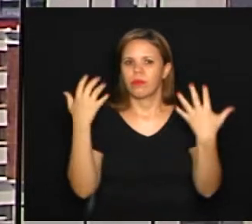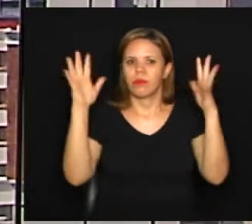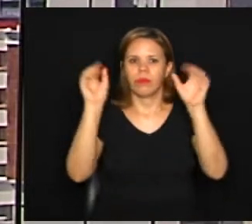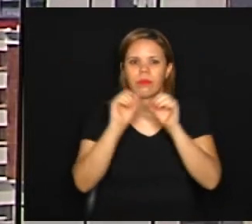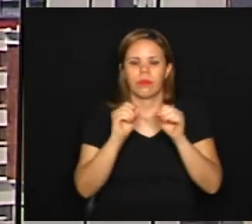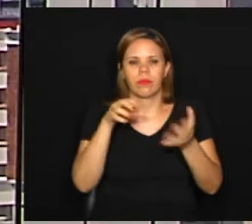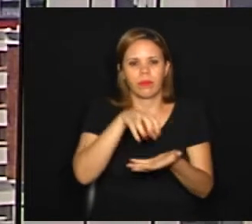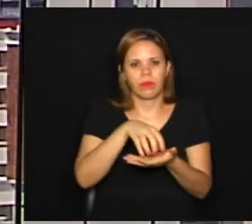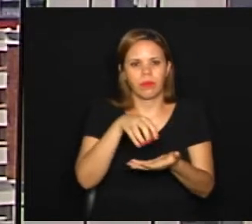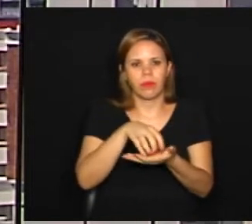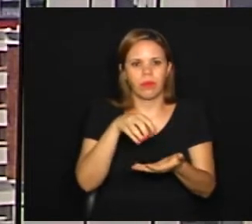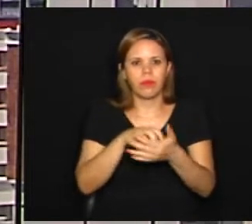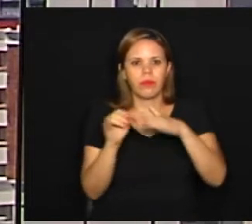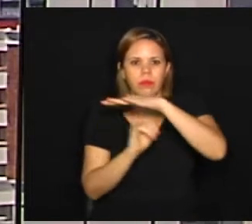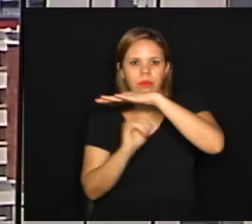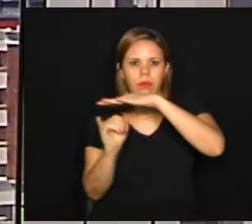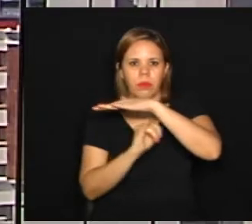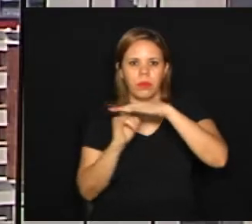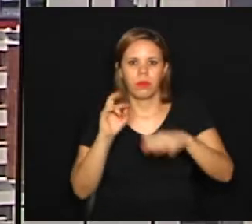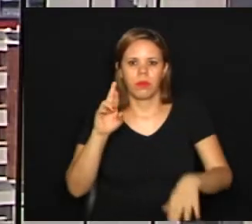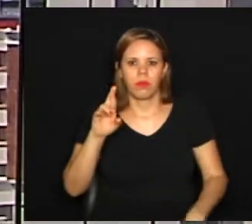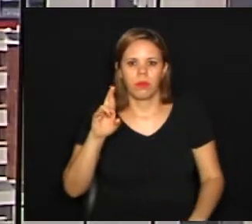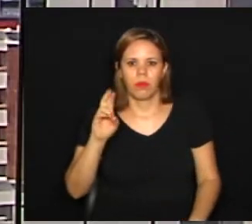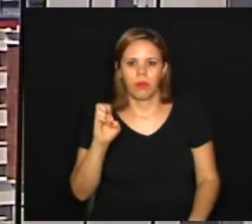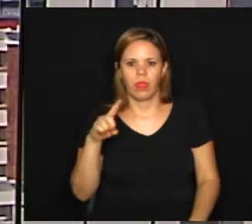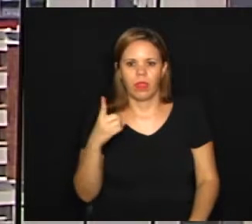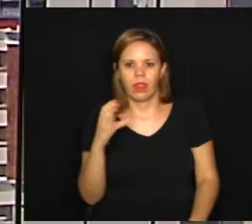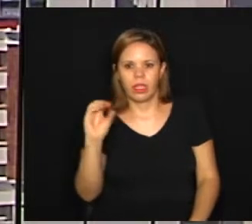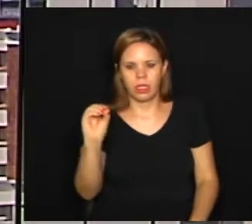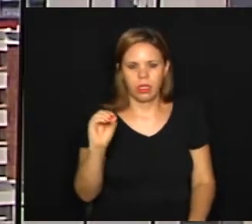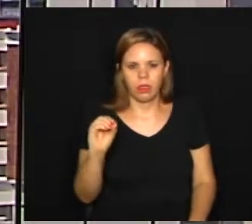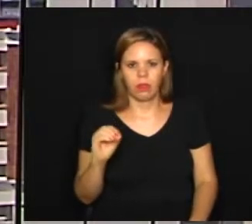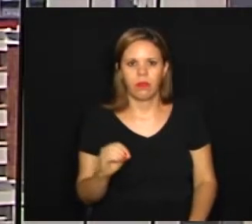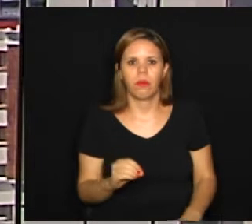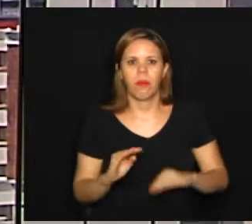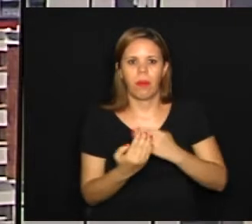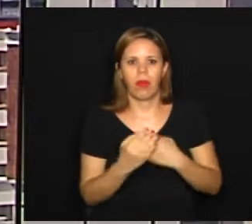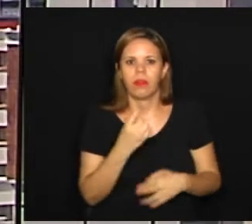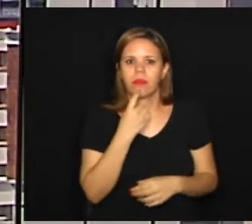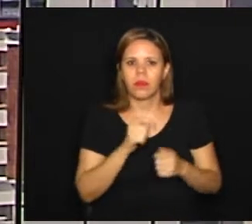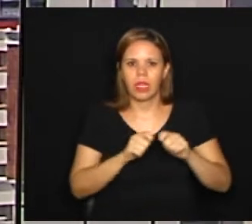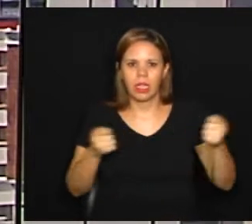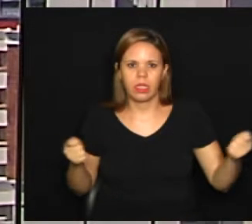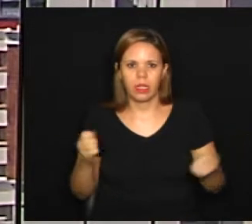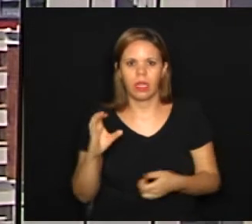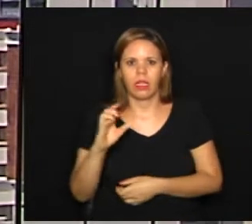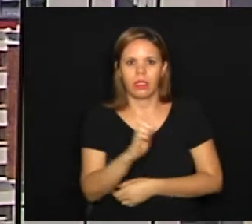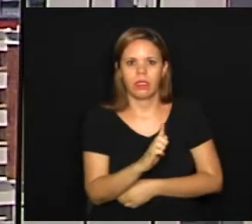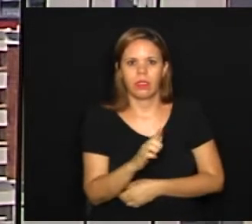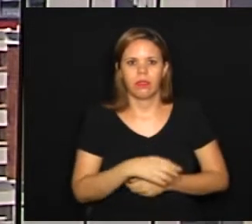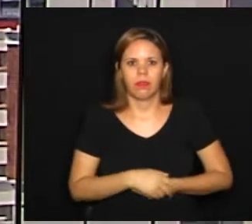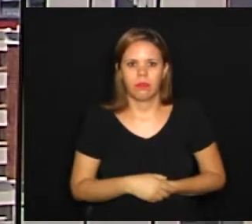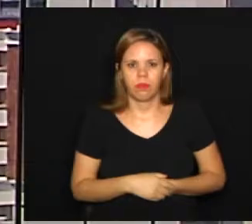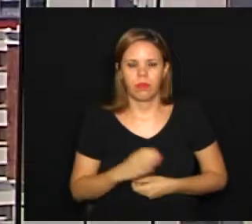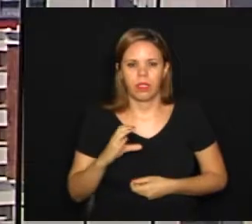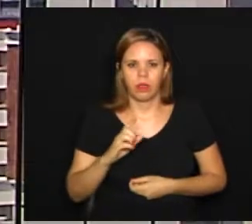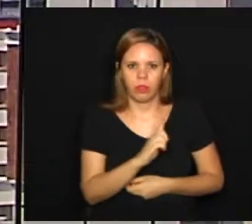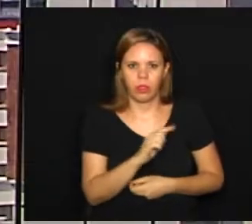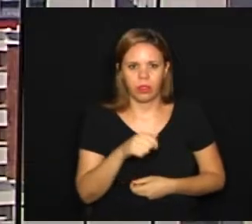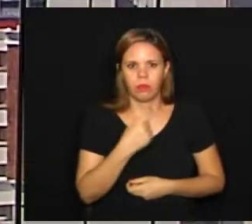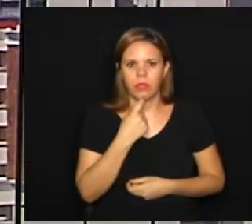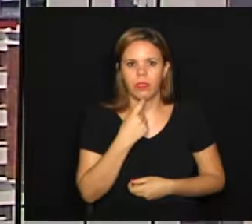da unidade do Instituto Redenção no Jardim Campina Grande, que fica no distrito Campina Grande, Campo Grande,